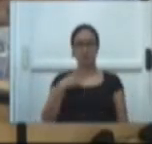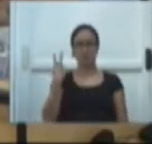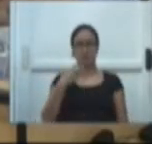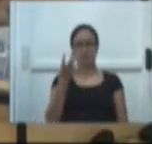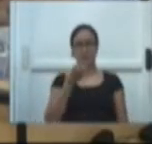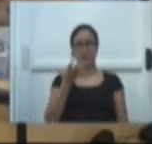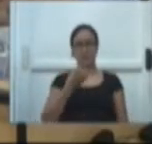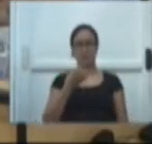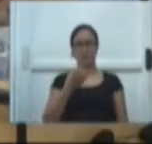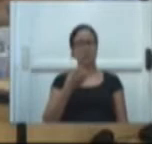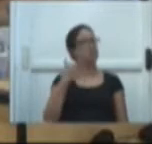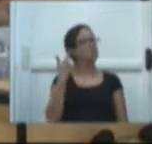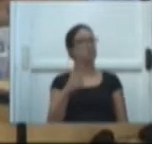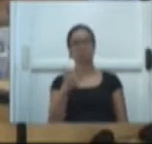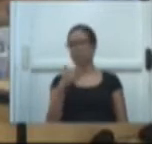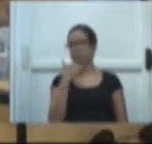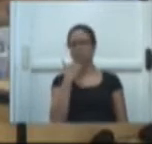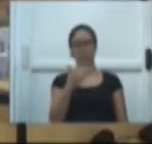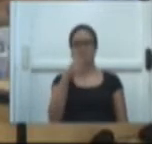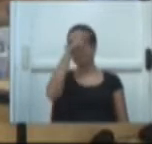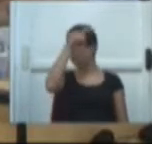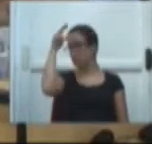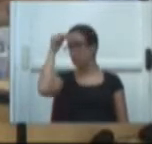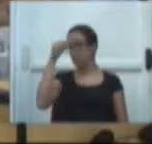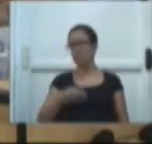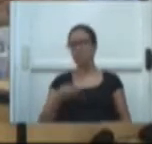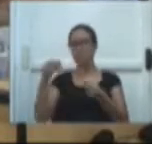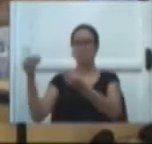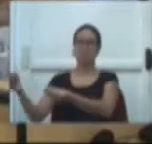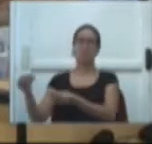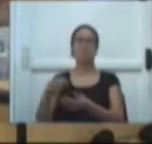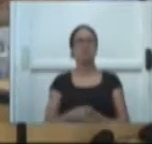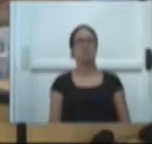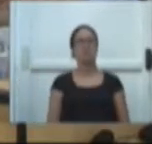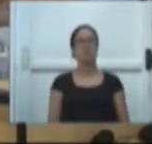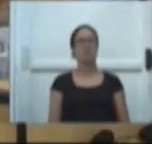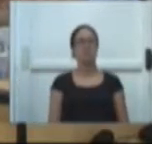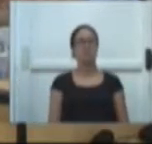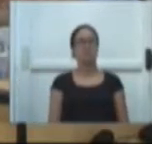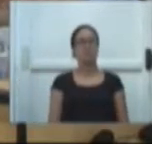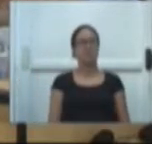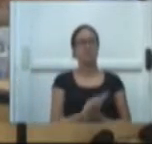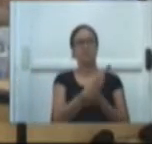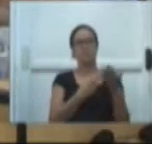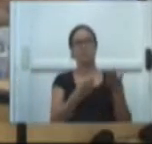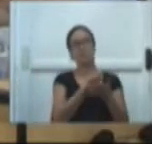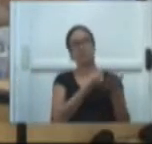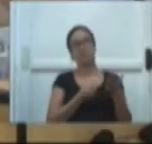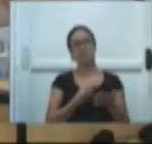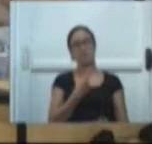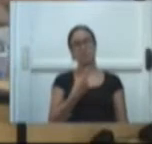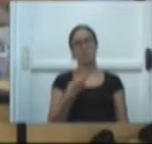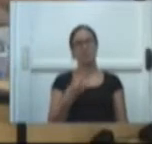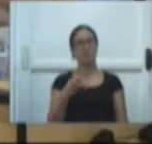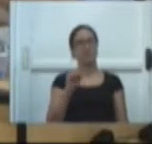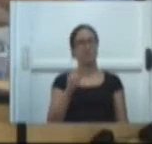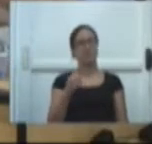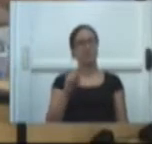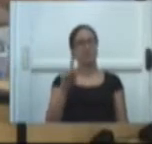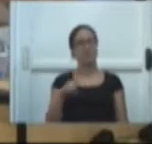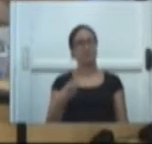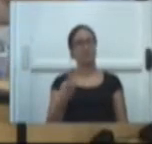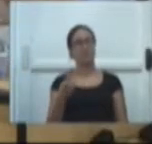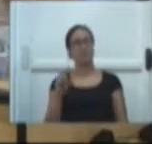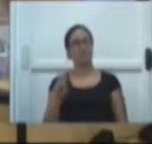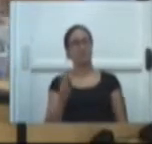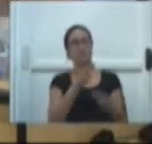Não havendo, encaminhe-se ao Poder Executivo. Requerimento 148/2015. Autor,